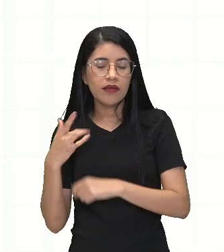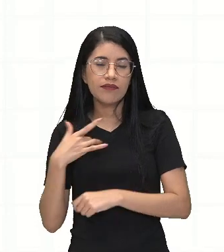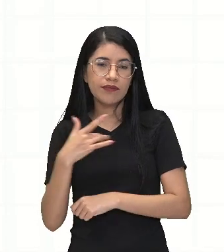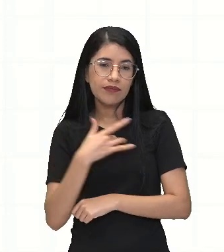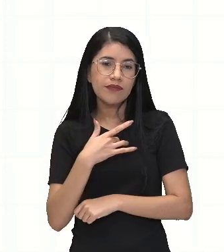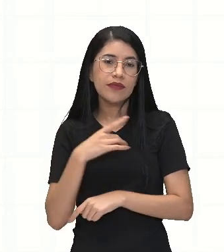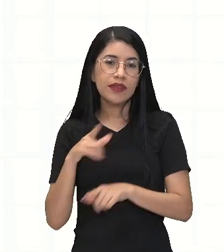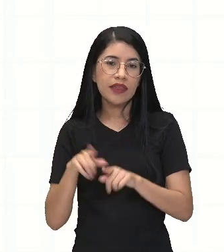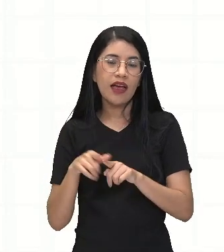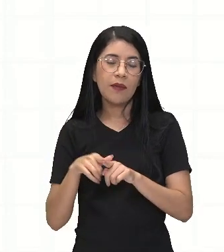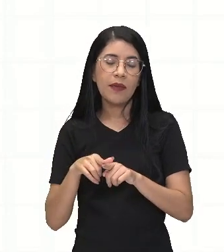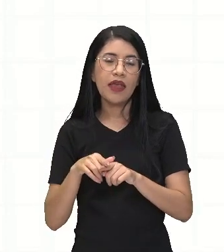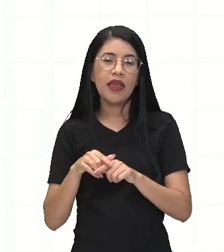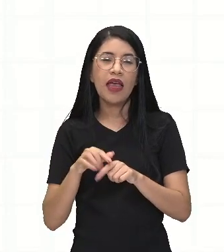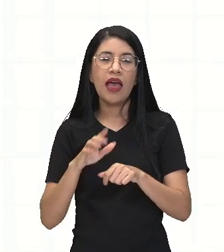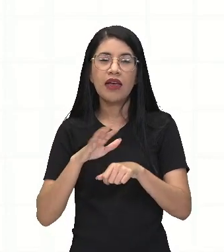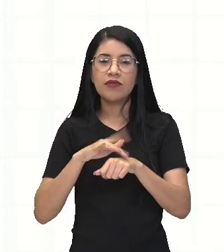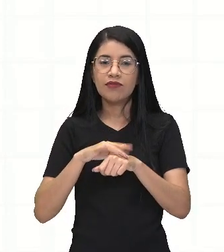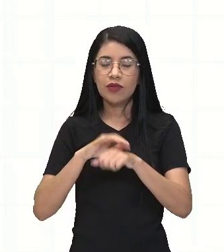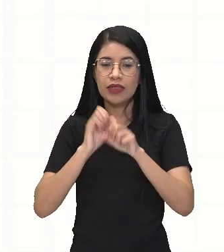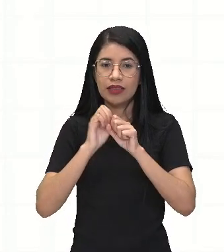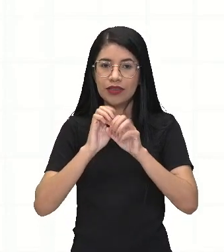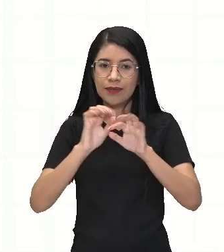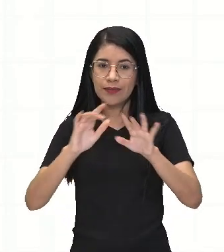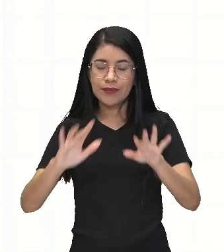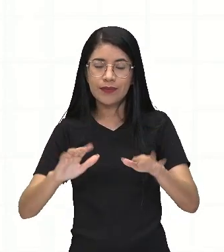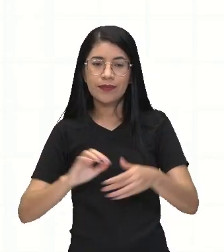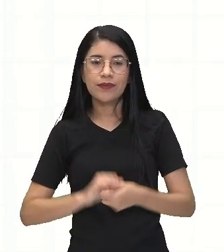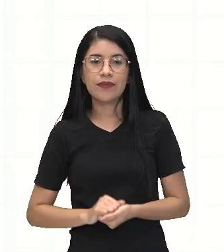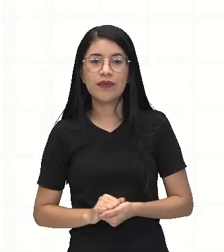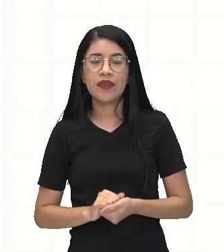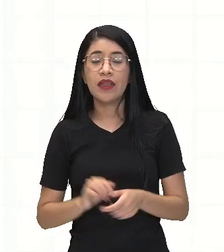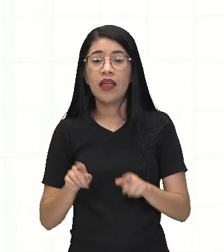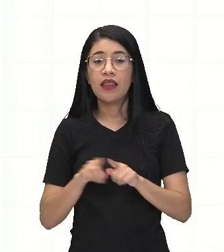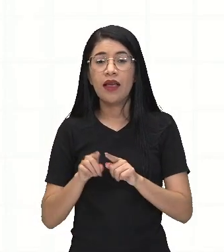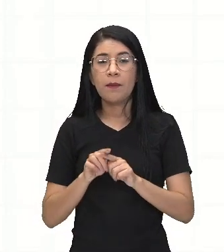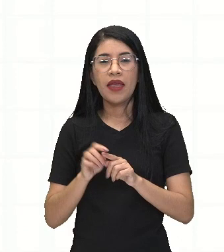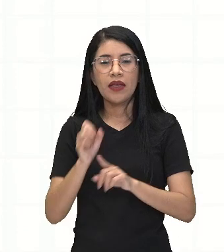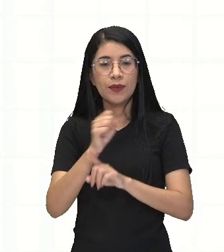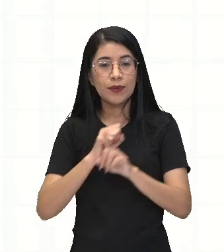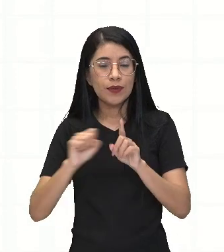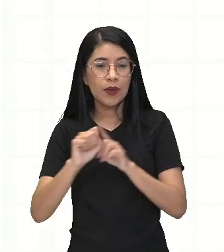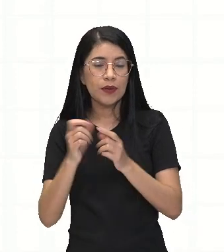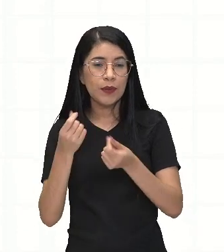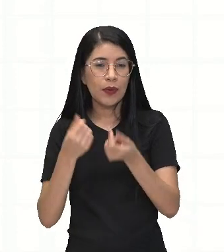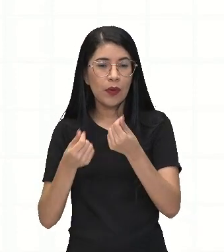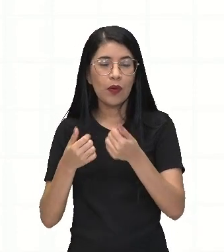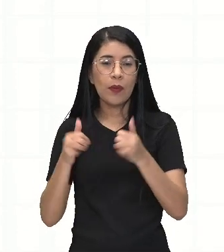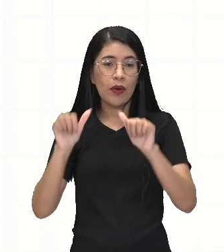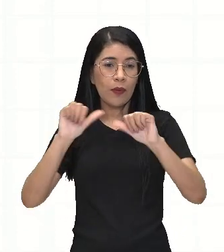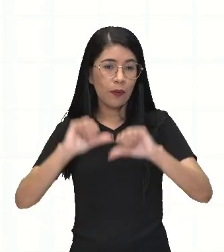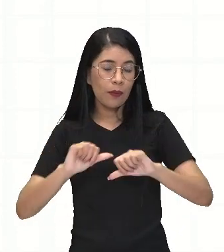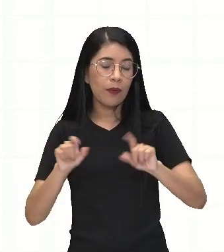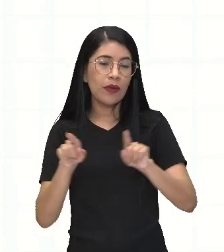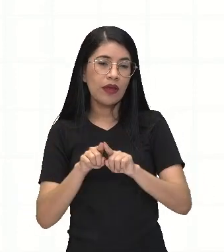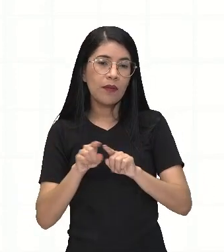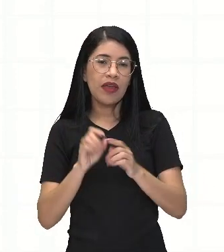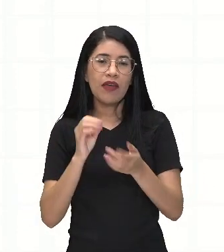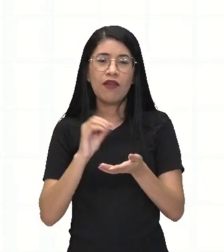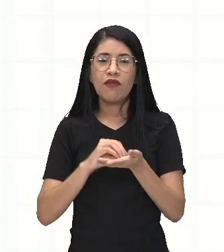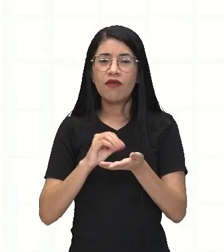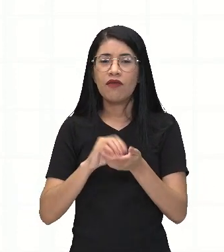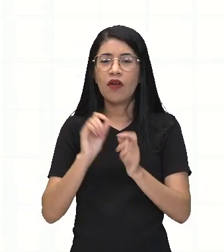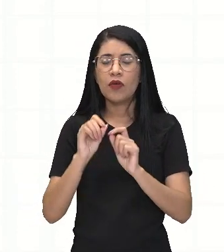as epidemias. Tá? Condições socioeconômicas precárias. Aí nós temos falta de distribuição de